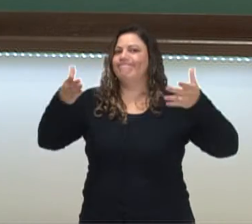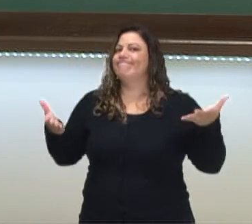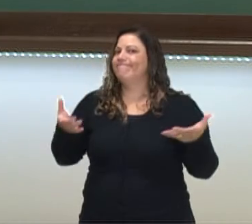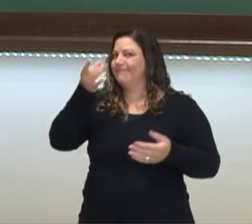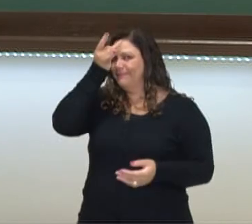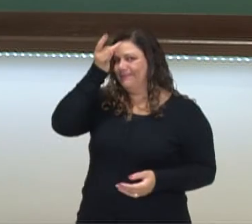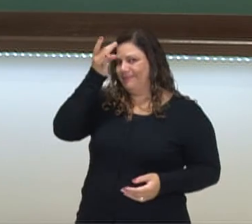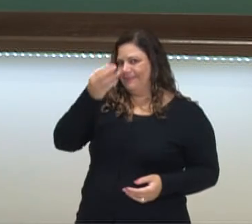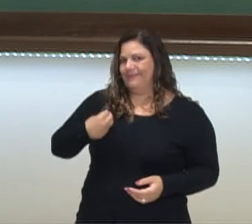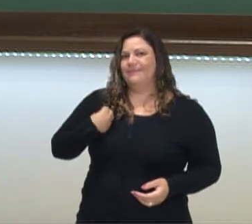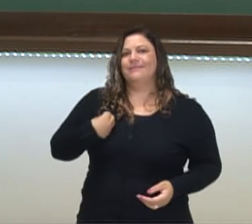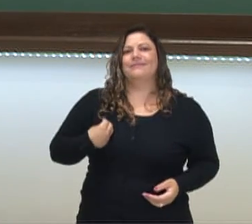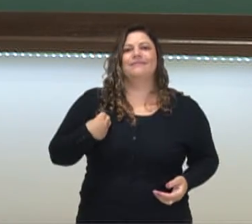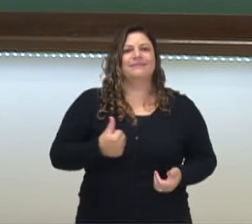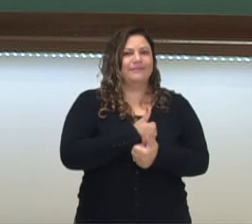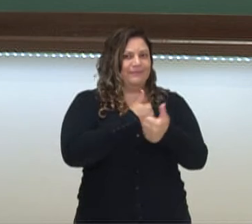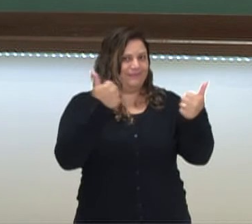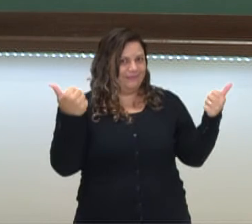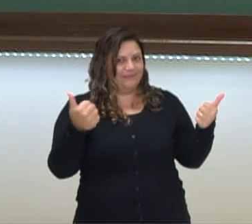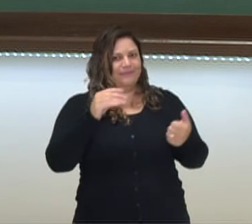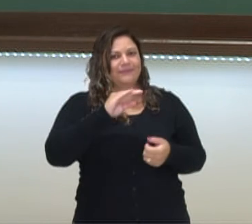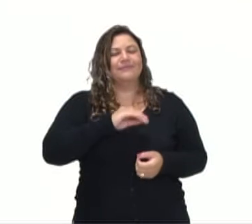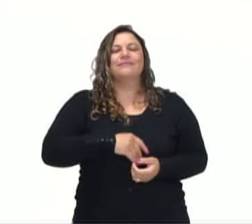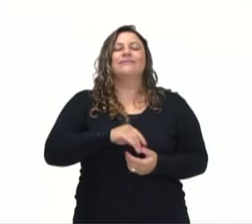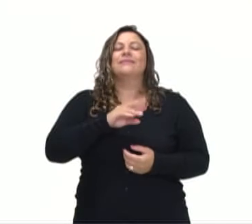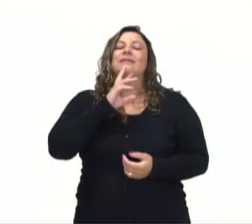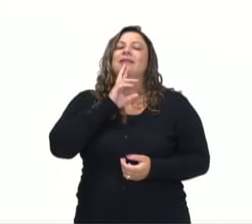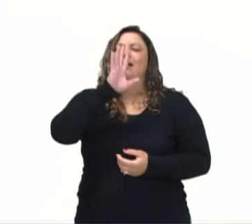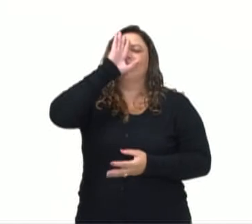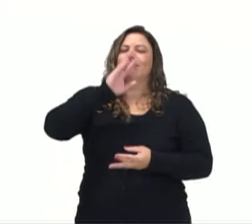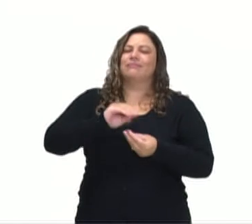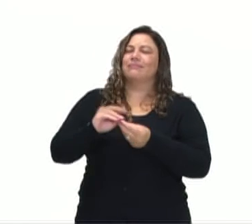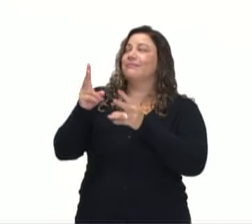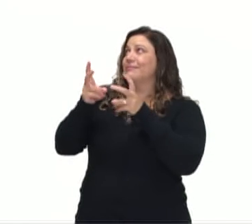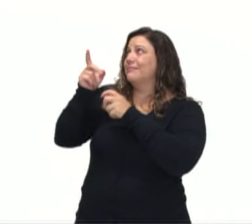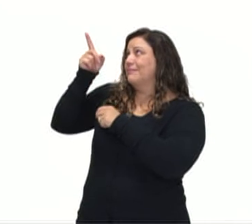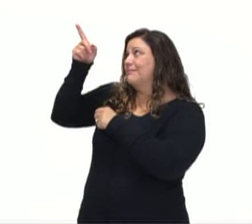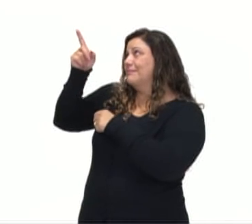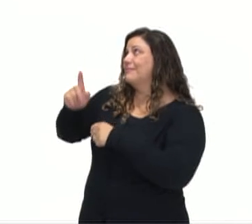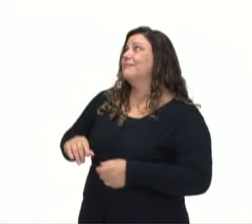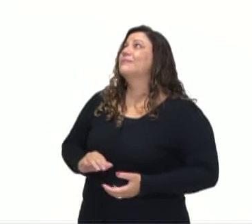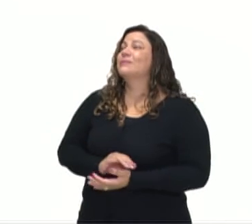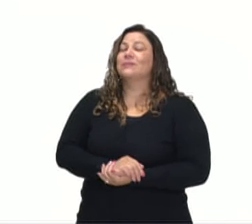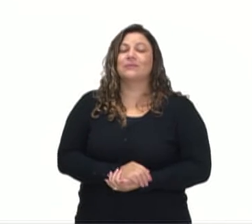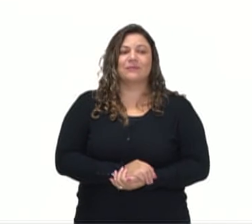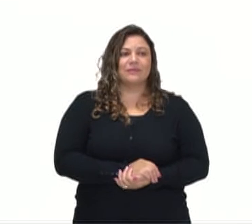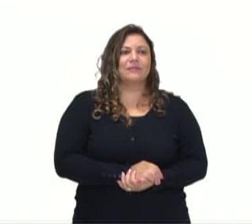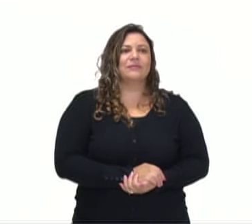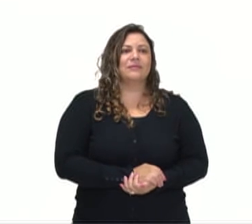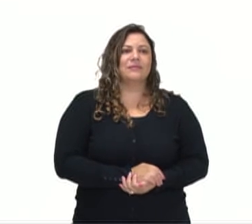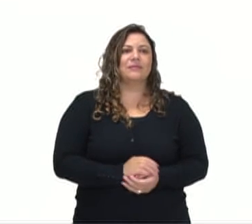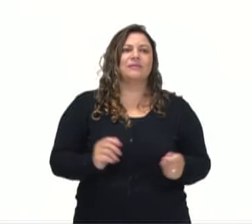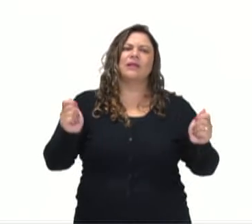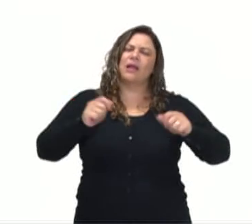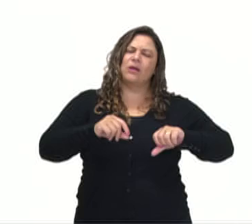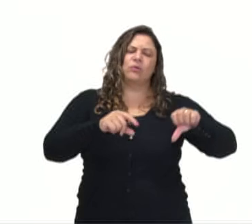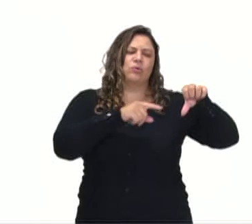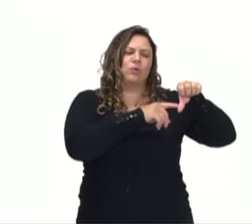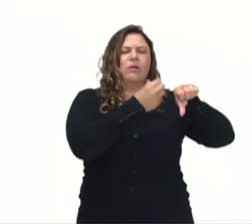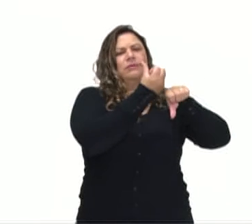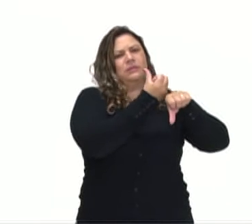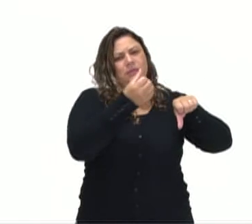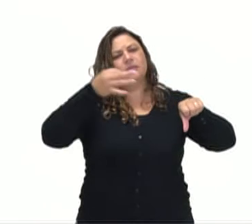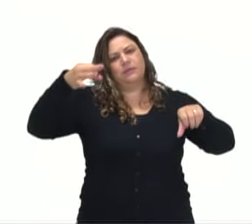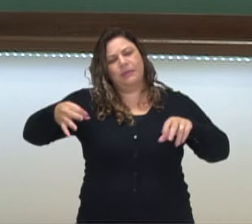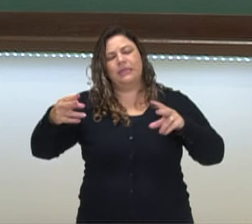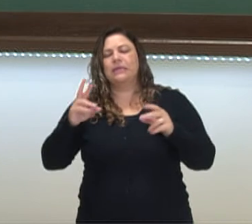a sua vida, tá bom? Então, ali está o resultado, 531.441. Se você quisesse deixar como 9 a sexta, dava certo também, não tem problema nenhum,